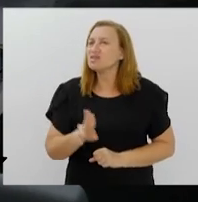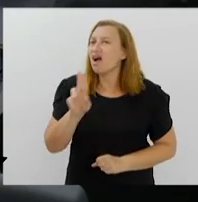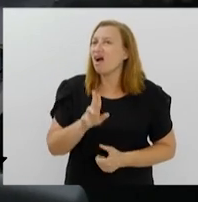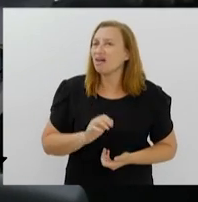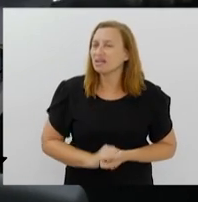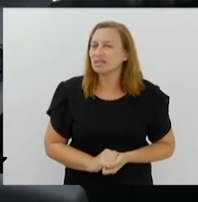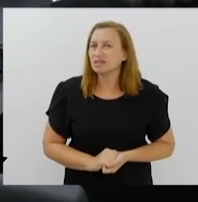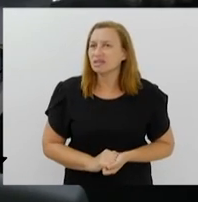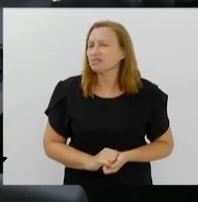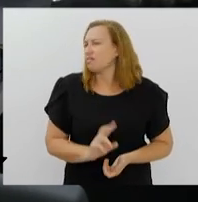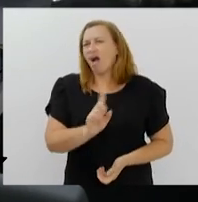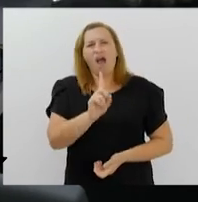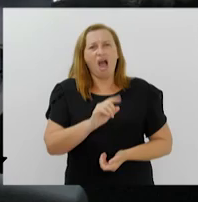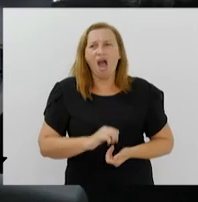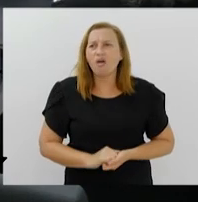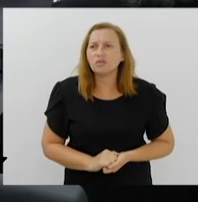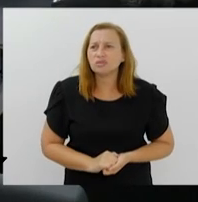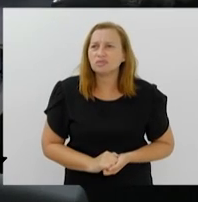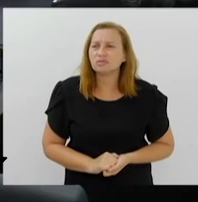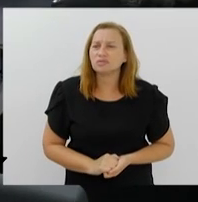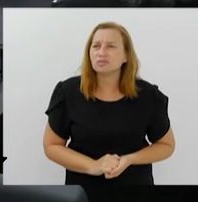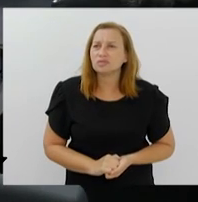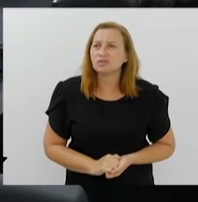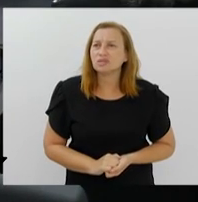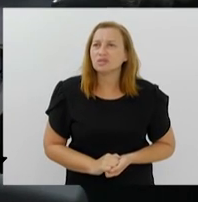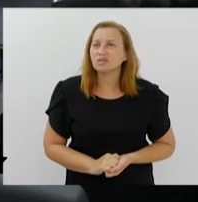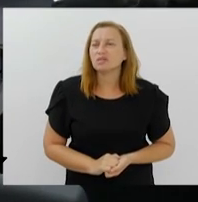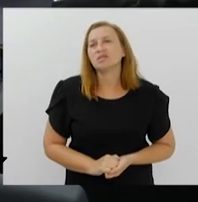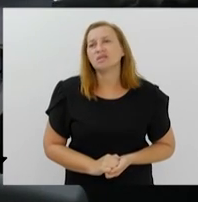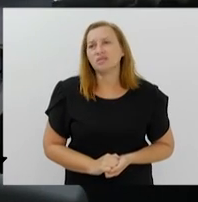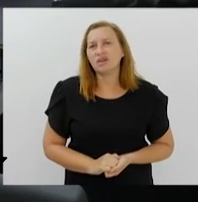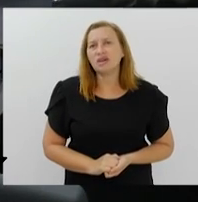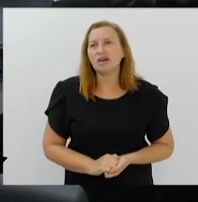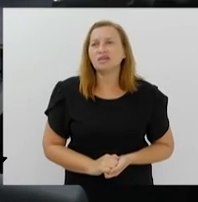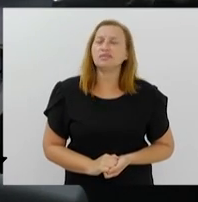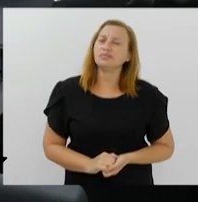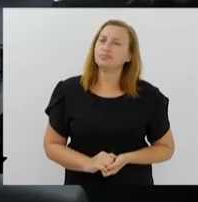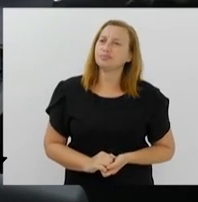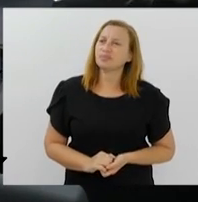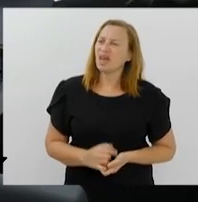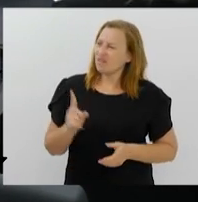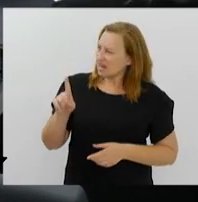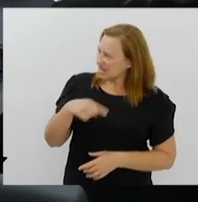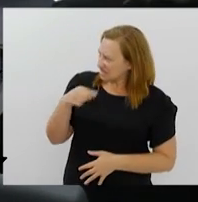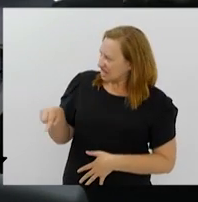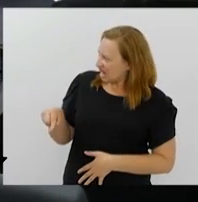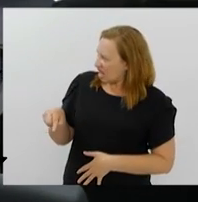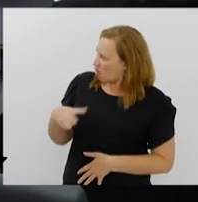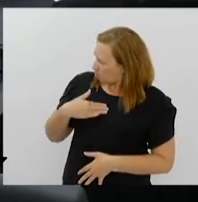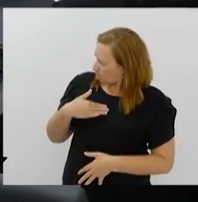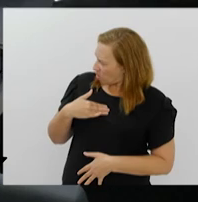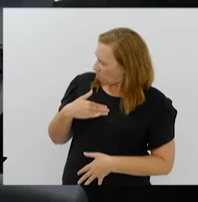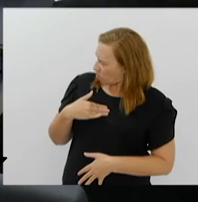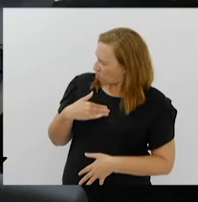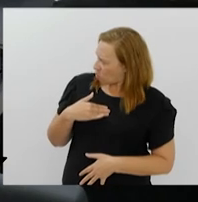bolas Não eu lá então não pode e a vai cancelar e cancela aí eu desculpo assim o